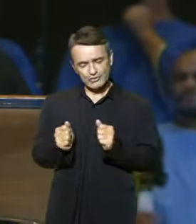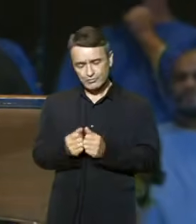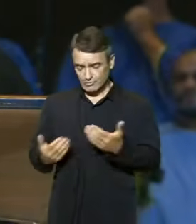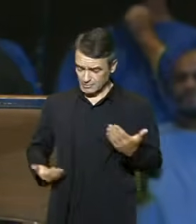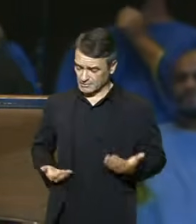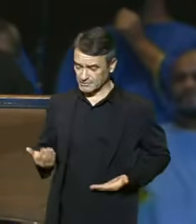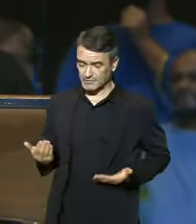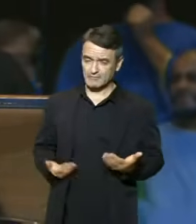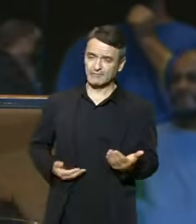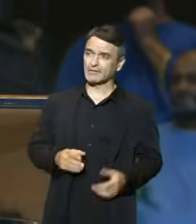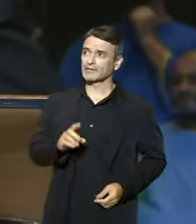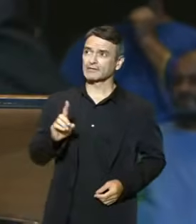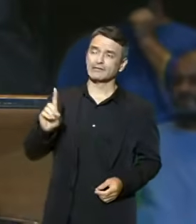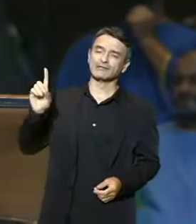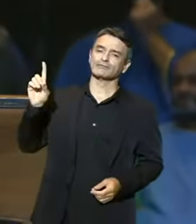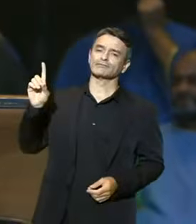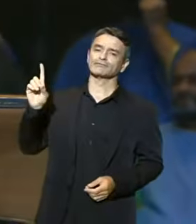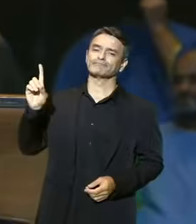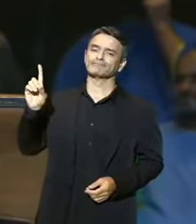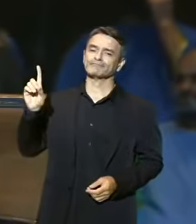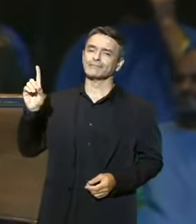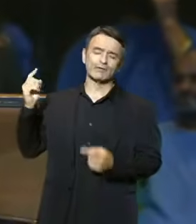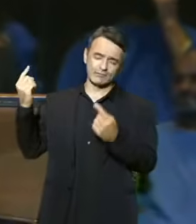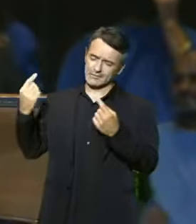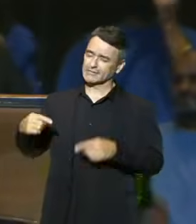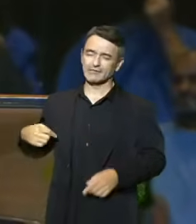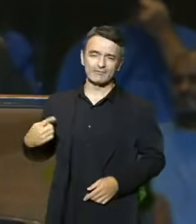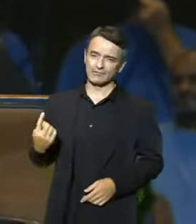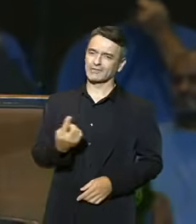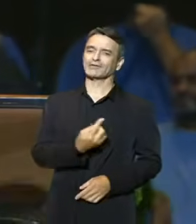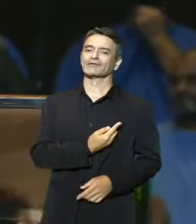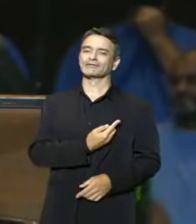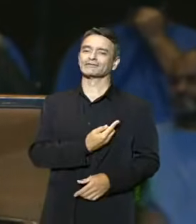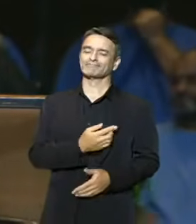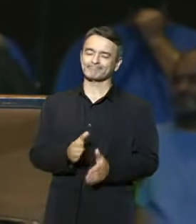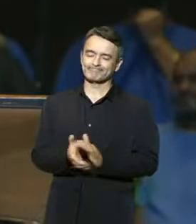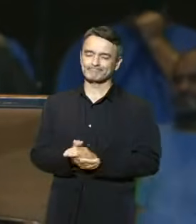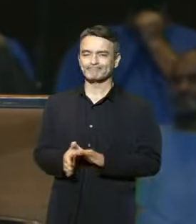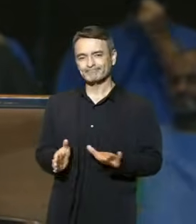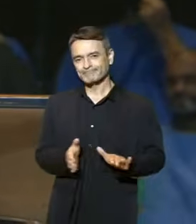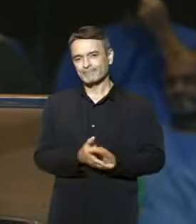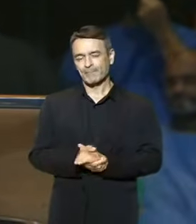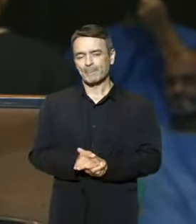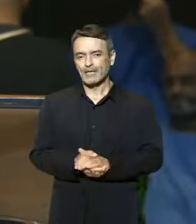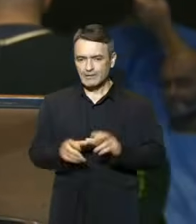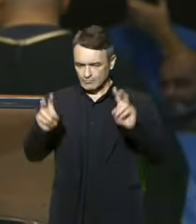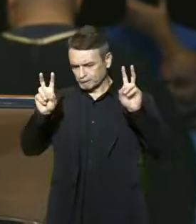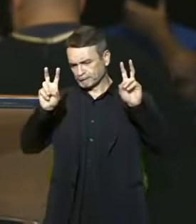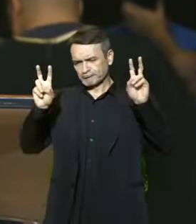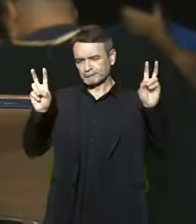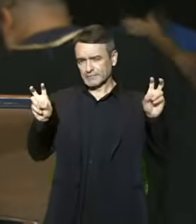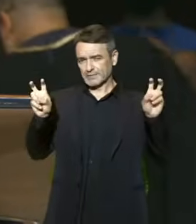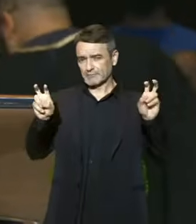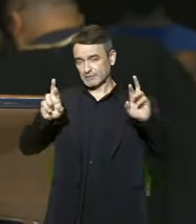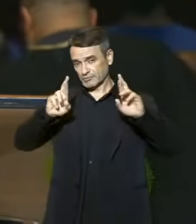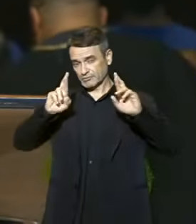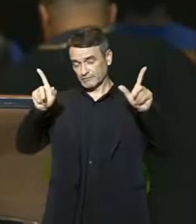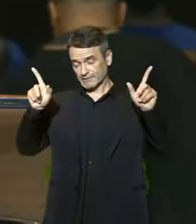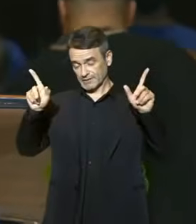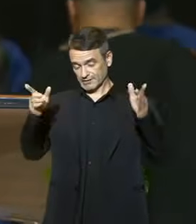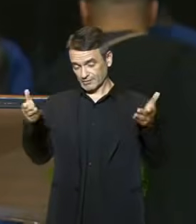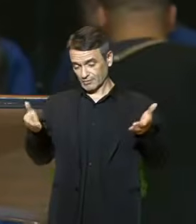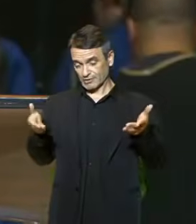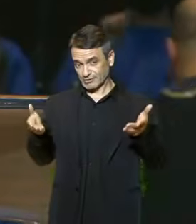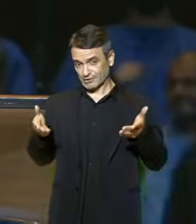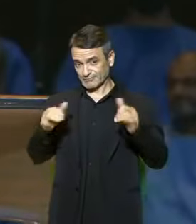Deus nesse tempo tão desafiador. Queridos, eu tenho um tema diferente para